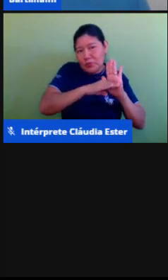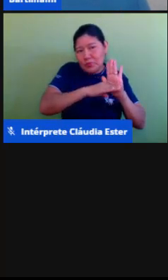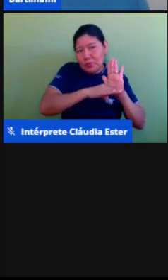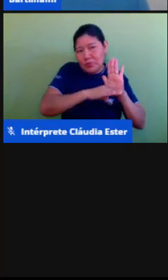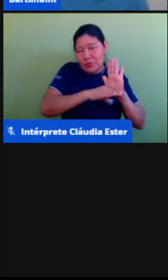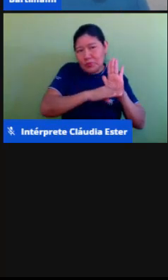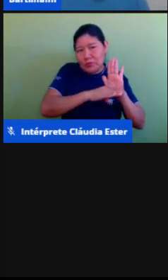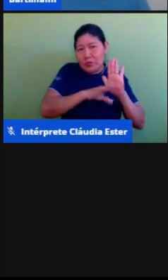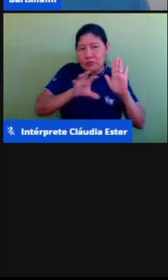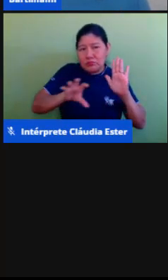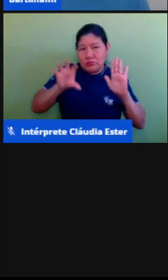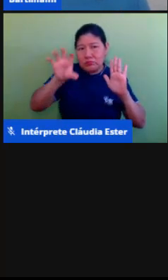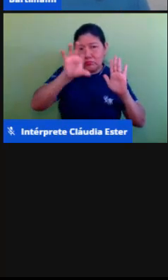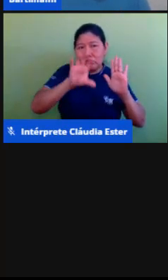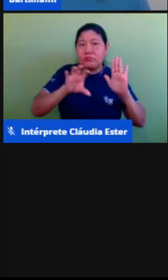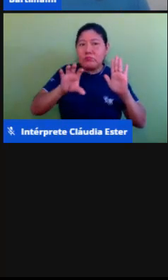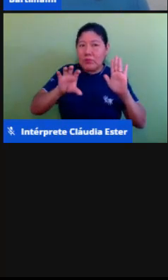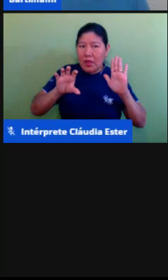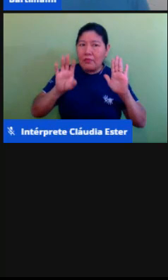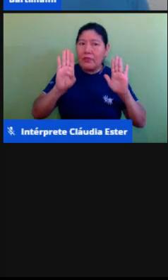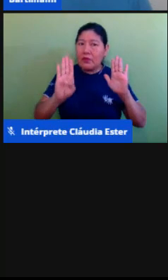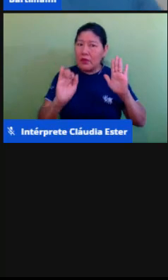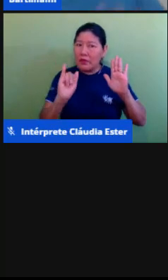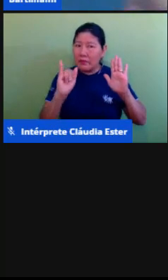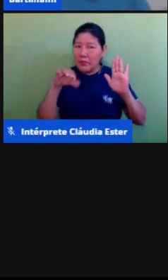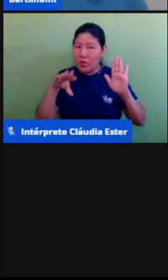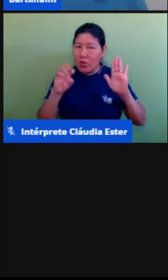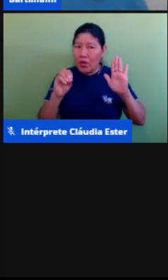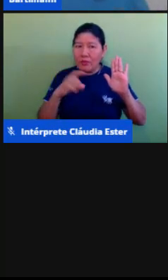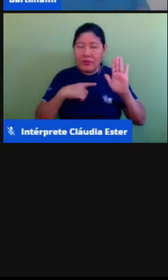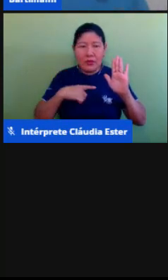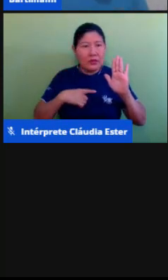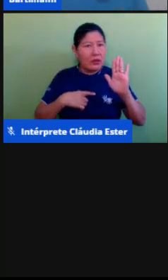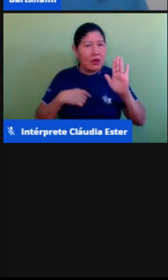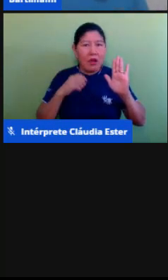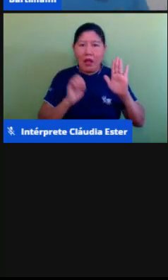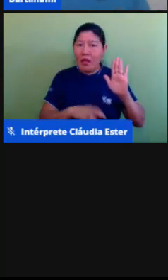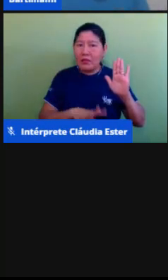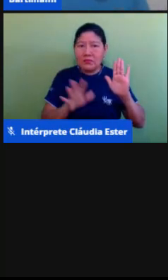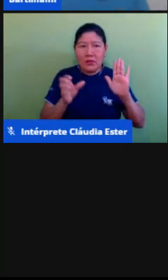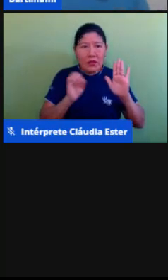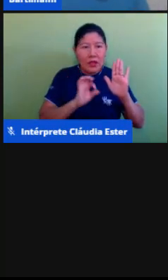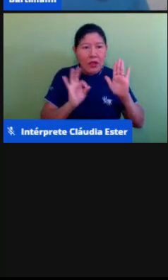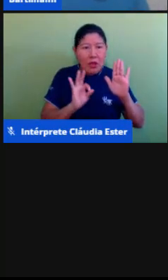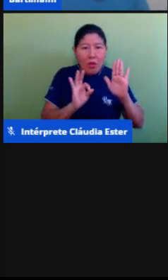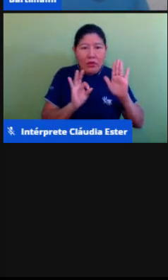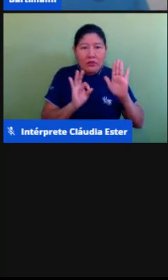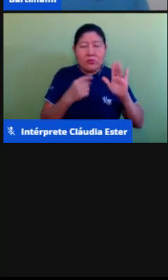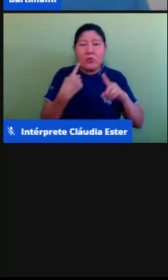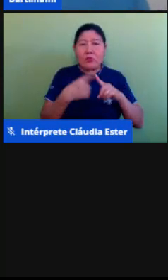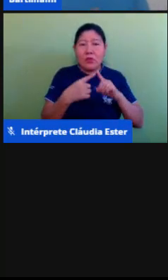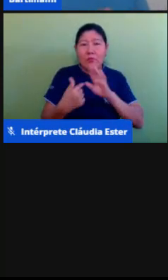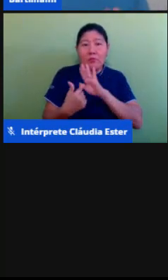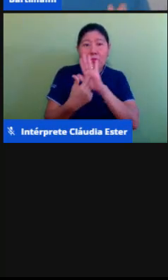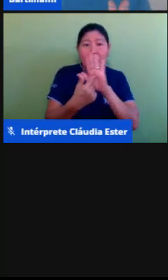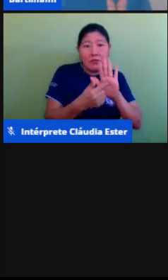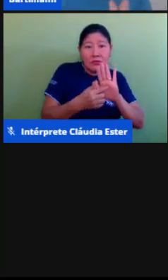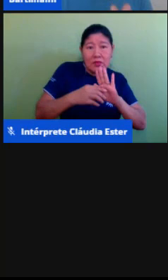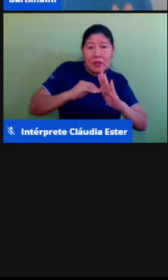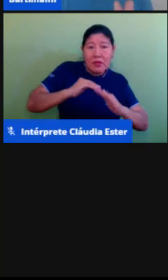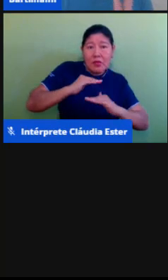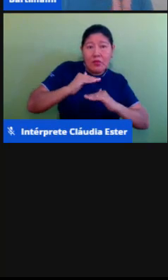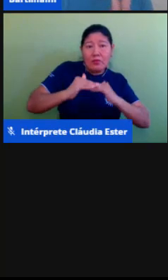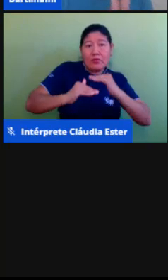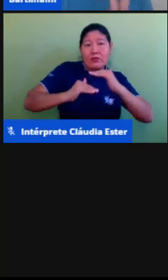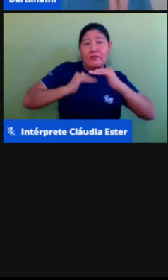MAP Biomas gera para você gratuitamente. E aí você vai, obviamente, construir a sua análise da forma que você achar melhor. Por exemplo, você